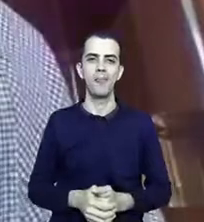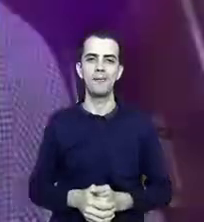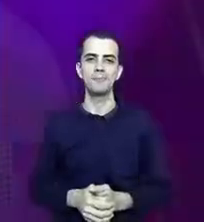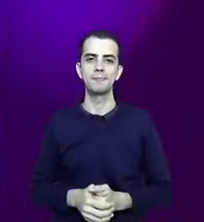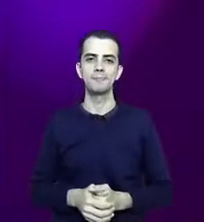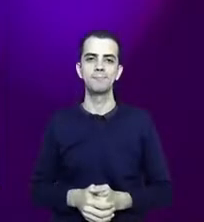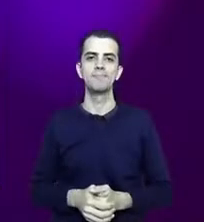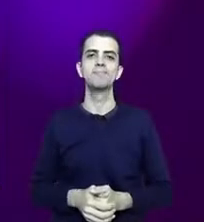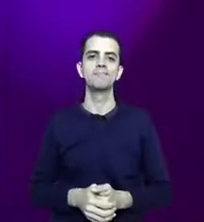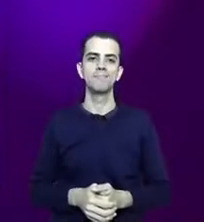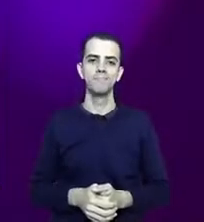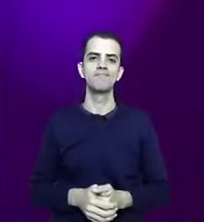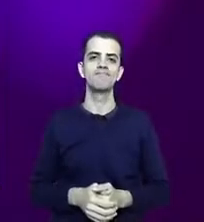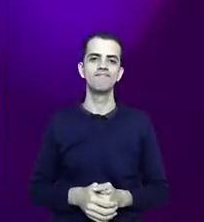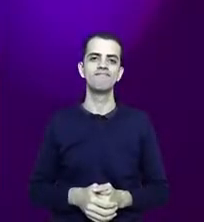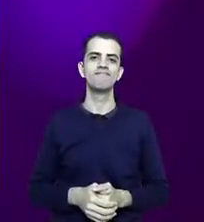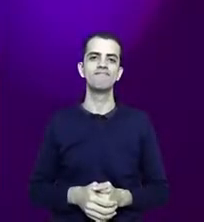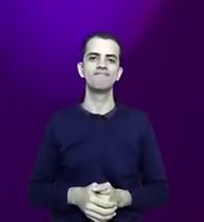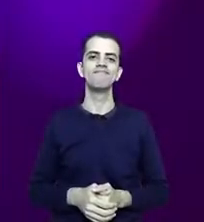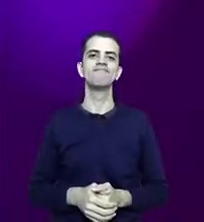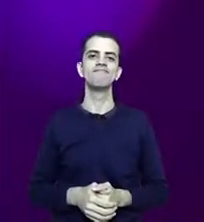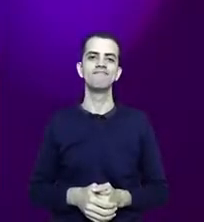Muito bem. Então,